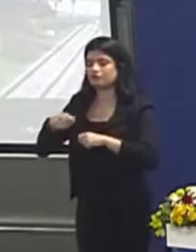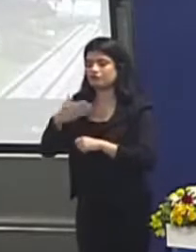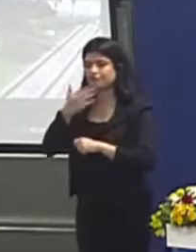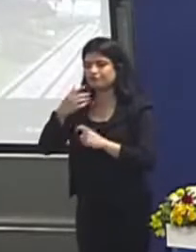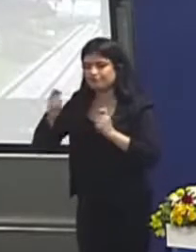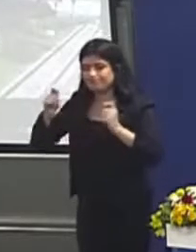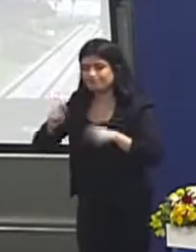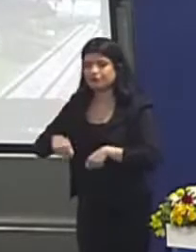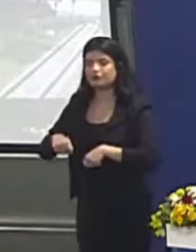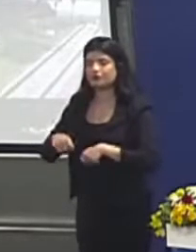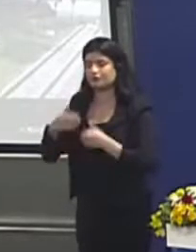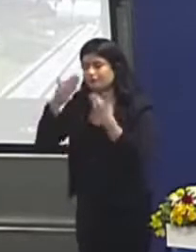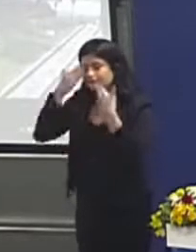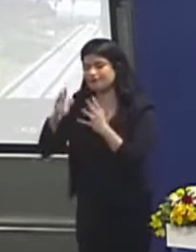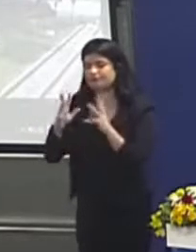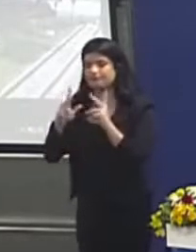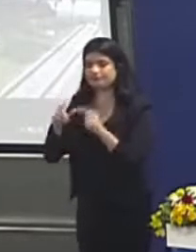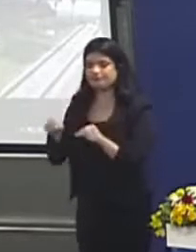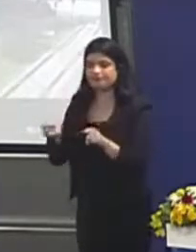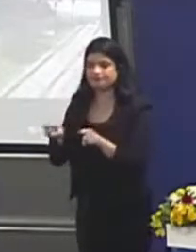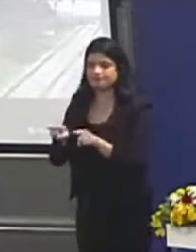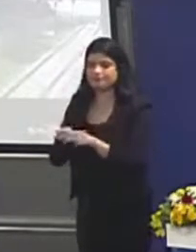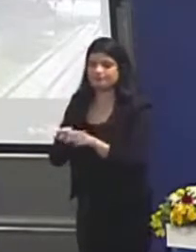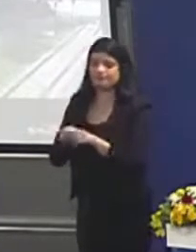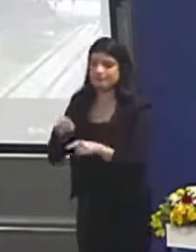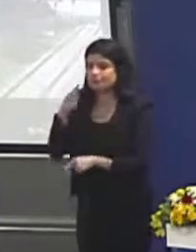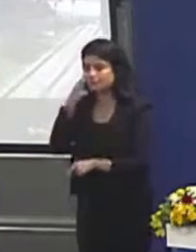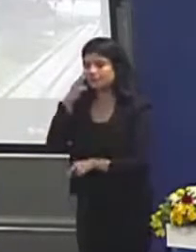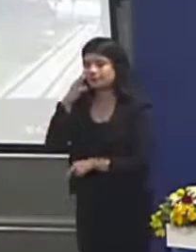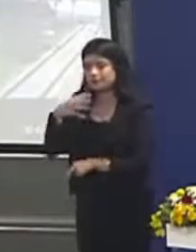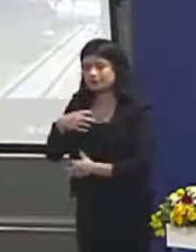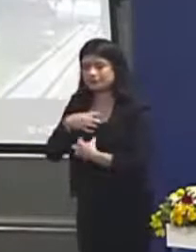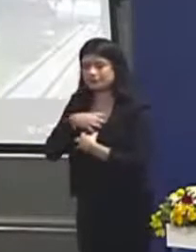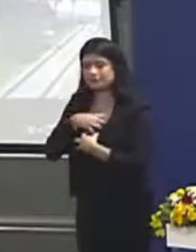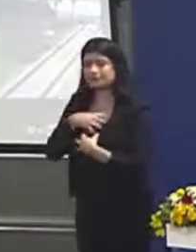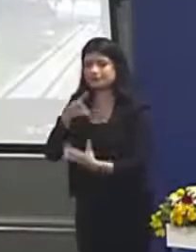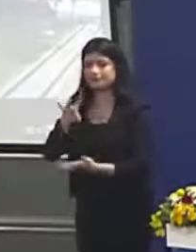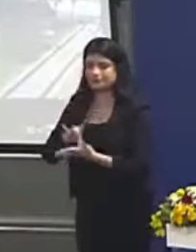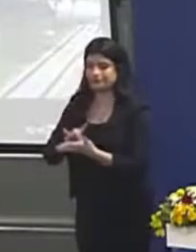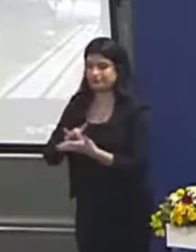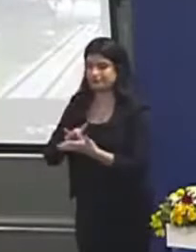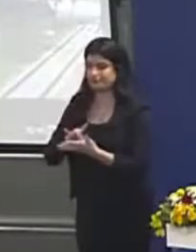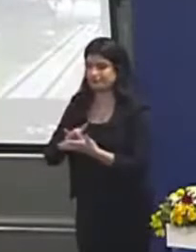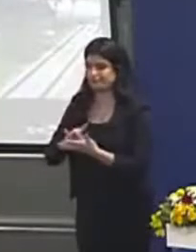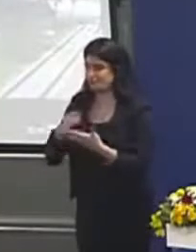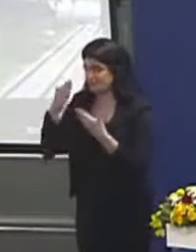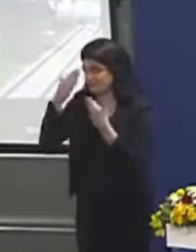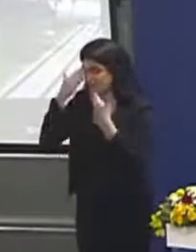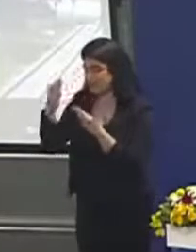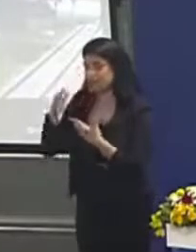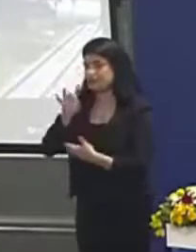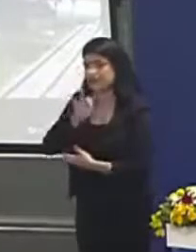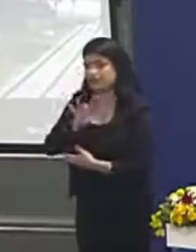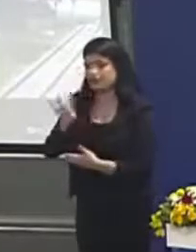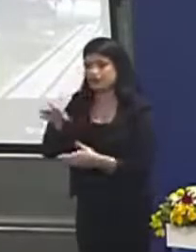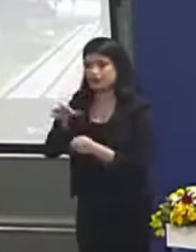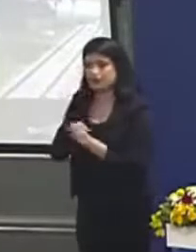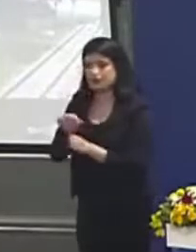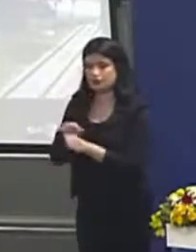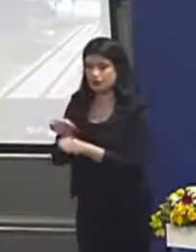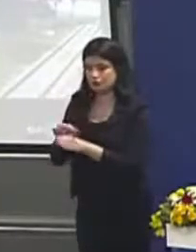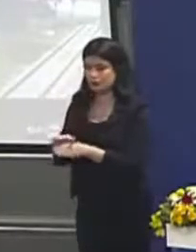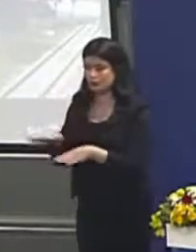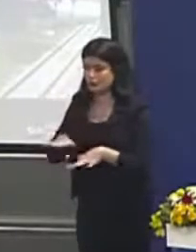Aproveito também para expressar minha profunda admiração e meu verdadeiro agradecimento às conselheiras e